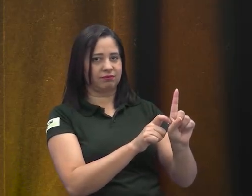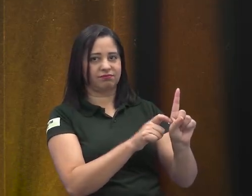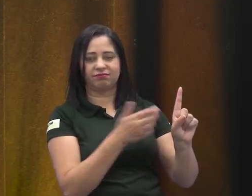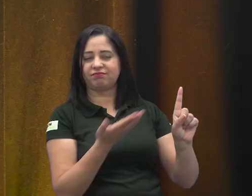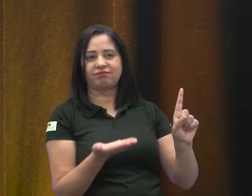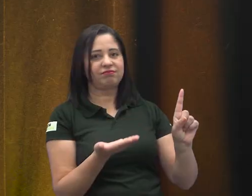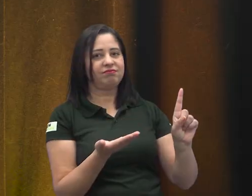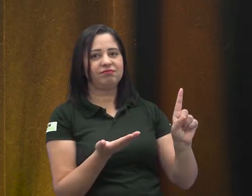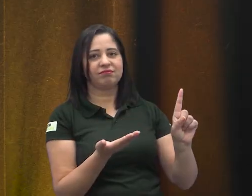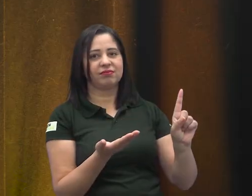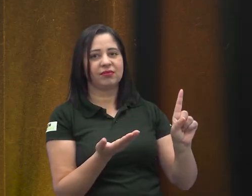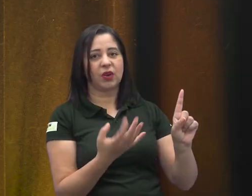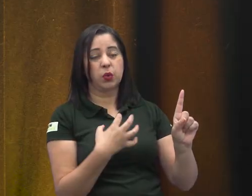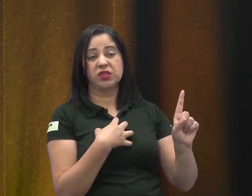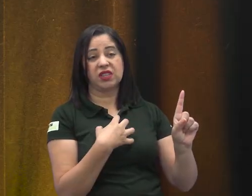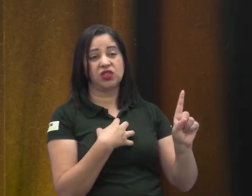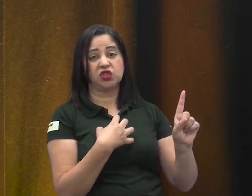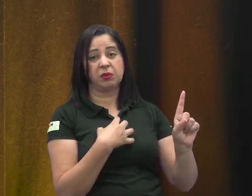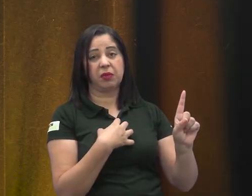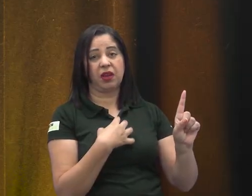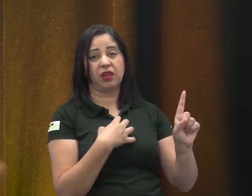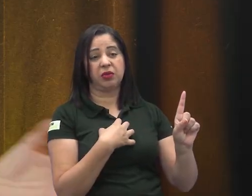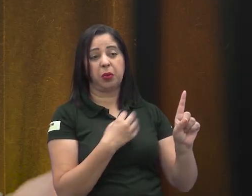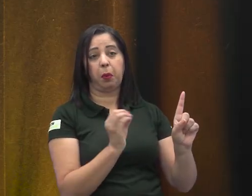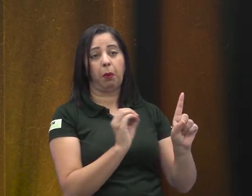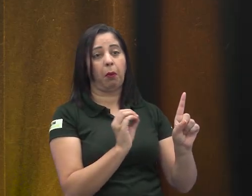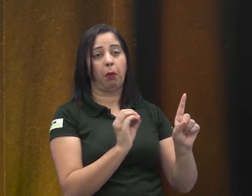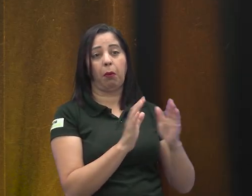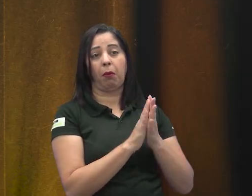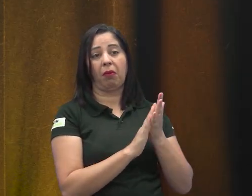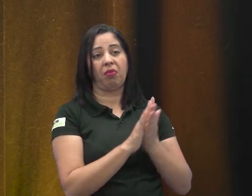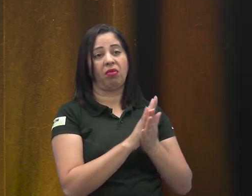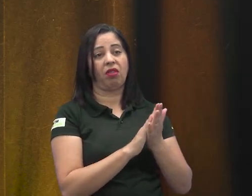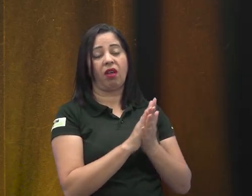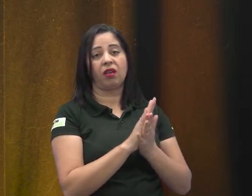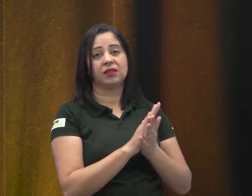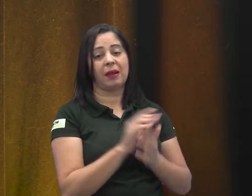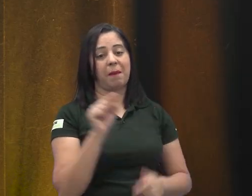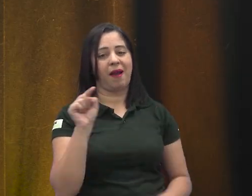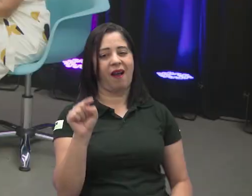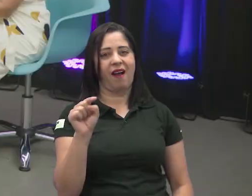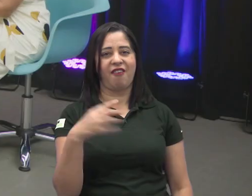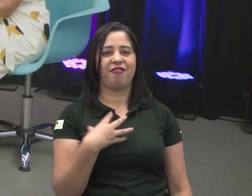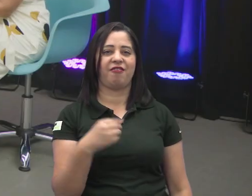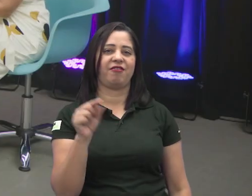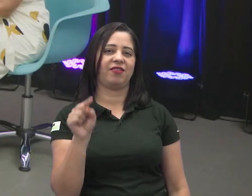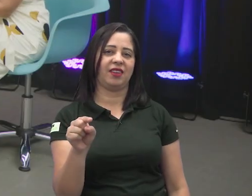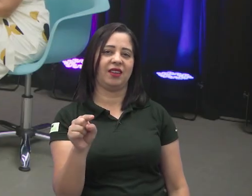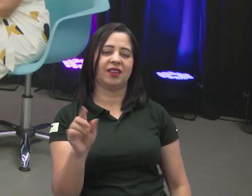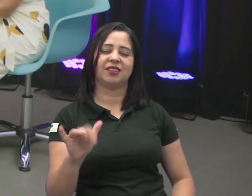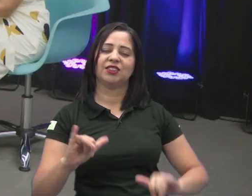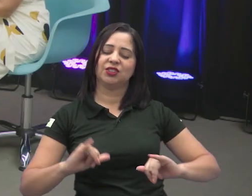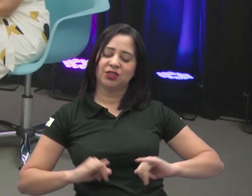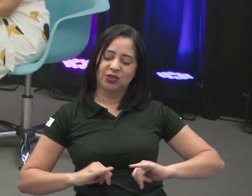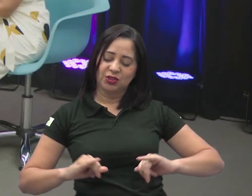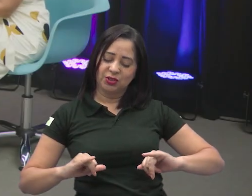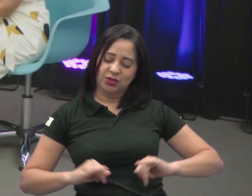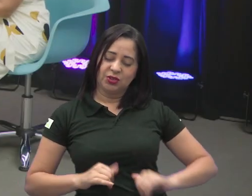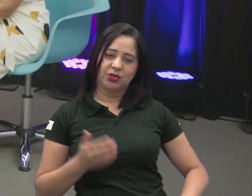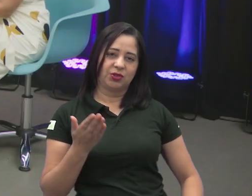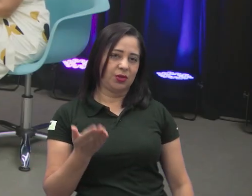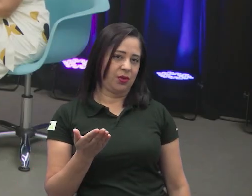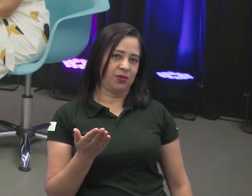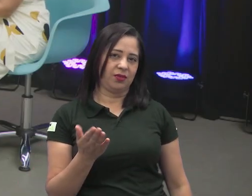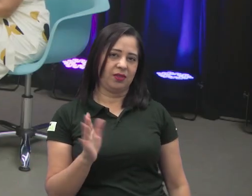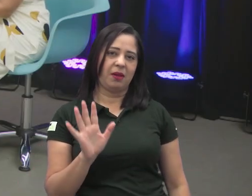num sentimento inexistente. Agora a filha, essa é